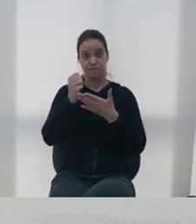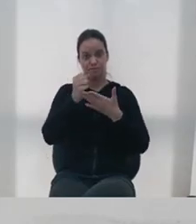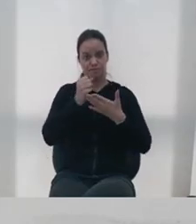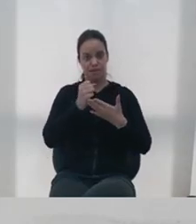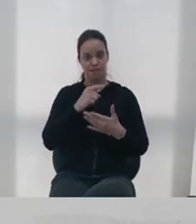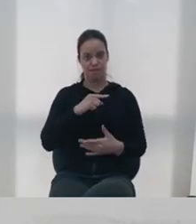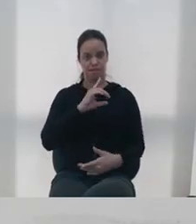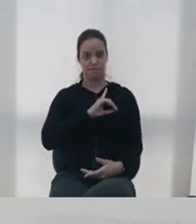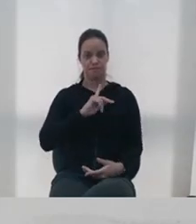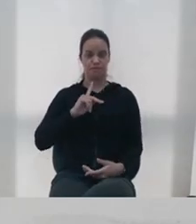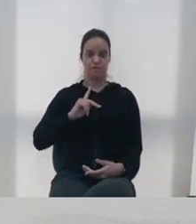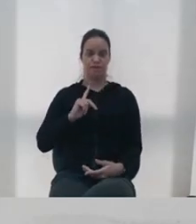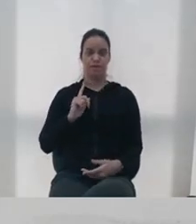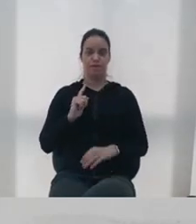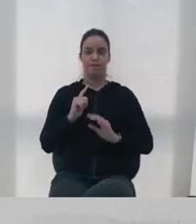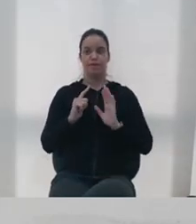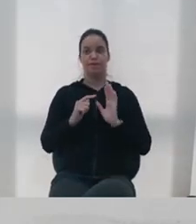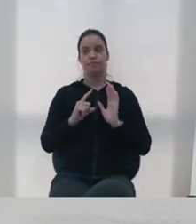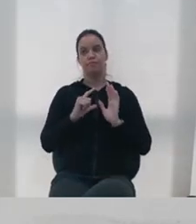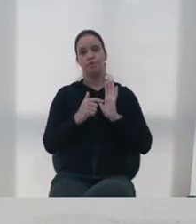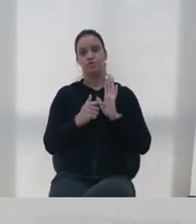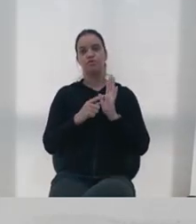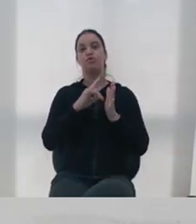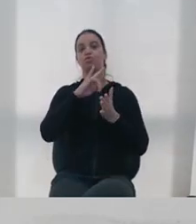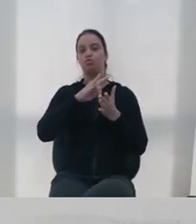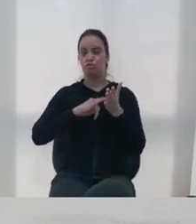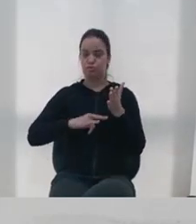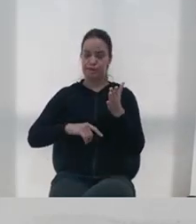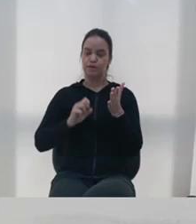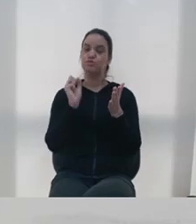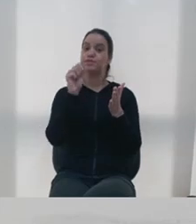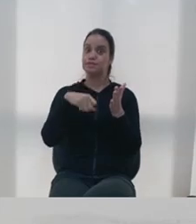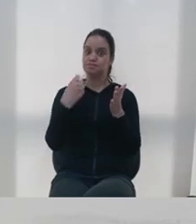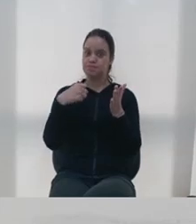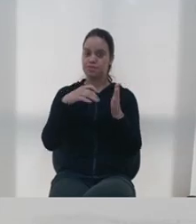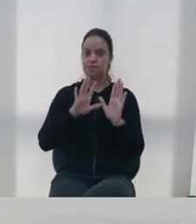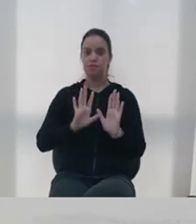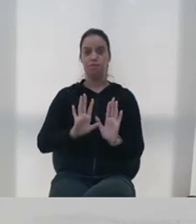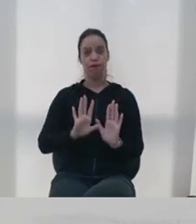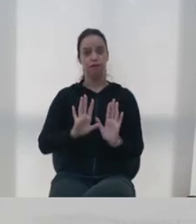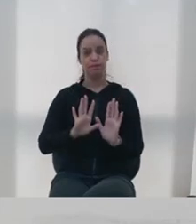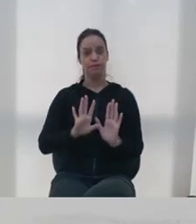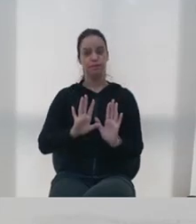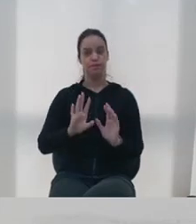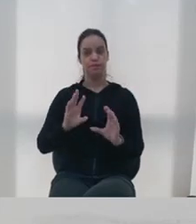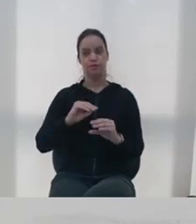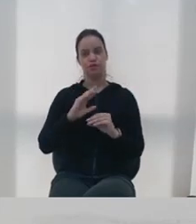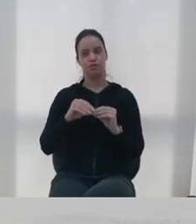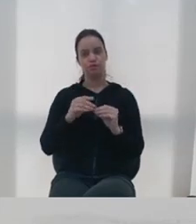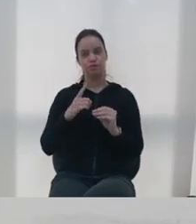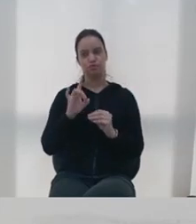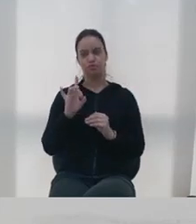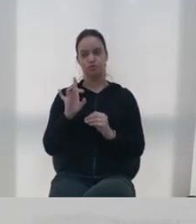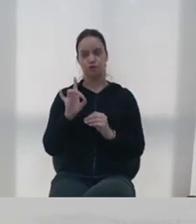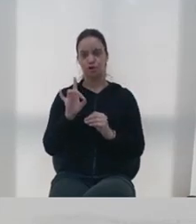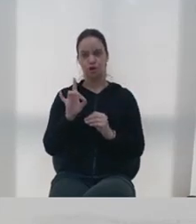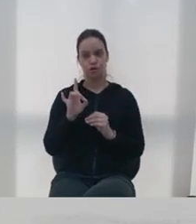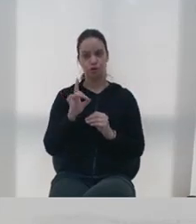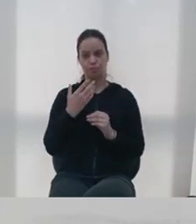Pública apresentem alguma documentação, e tudo isso é sempre premissa